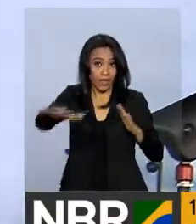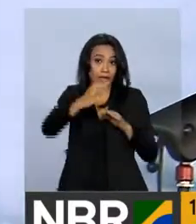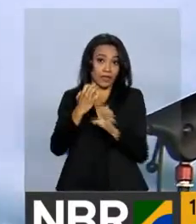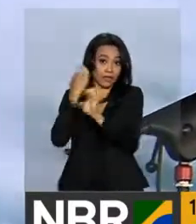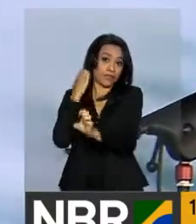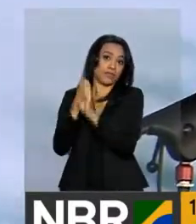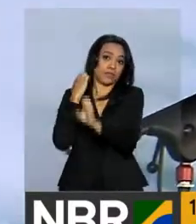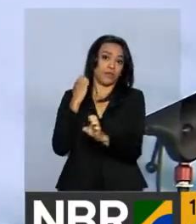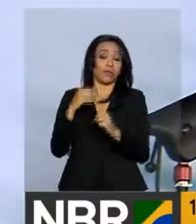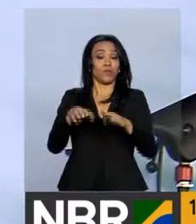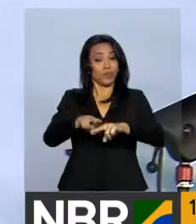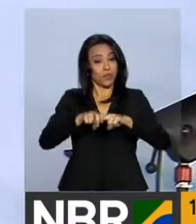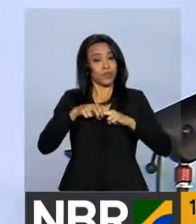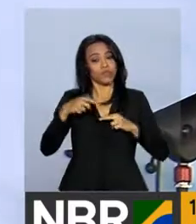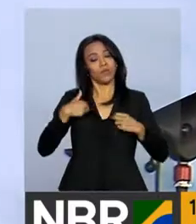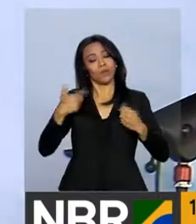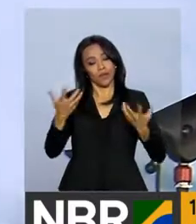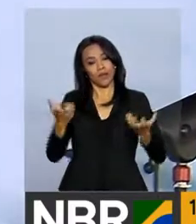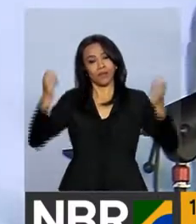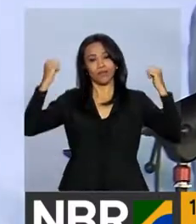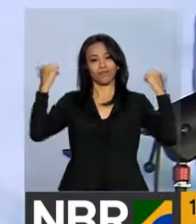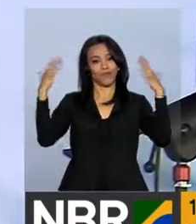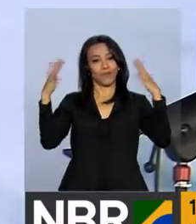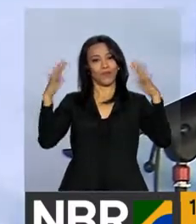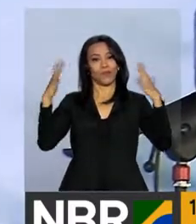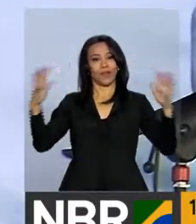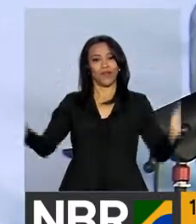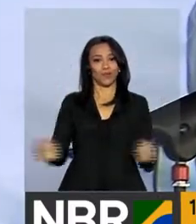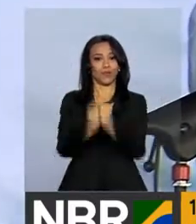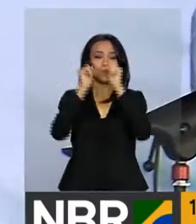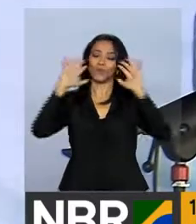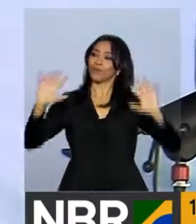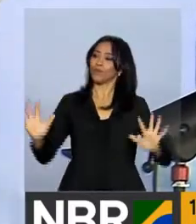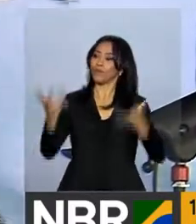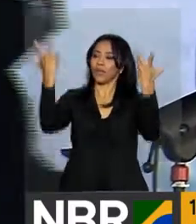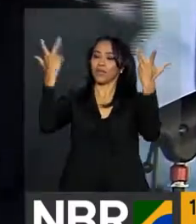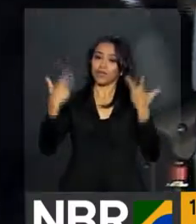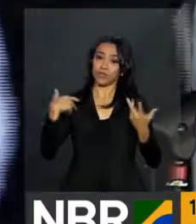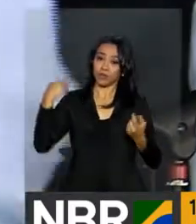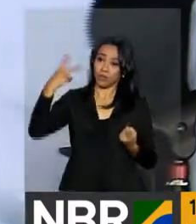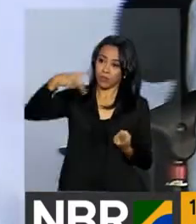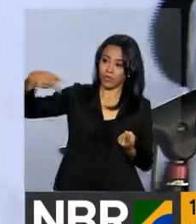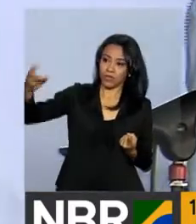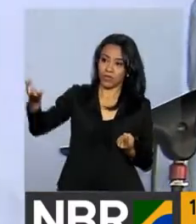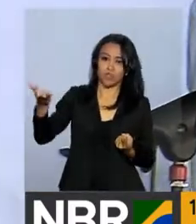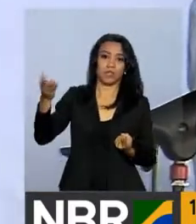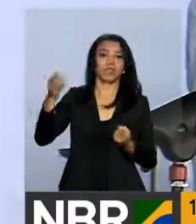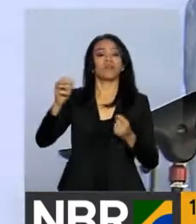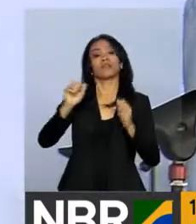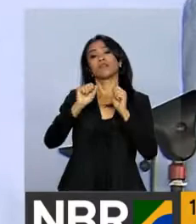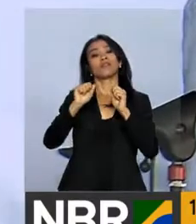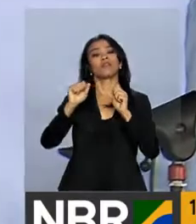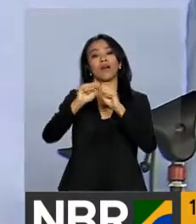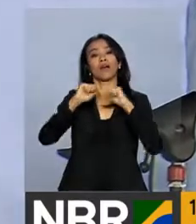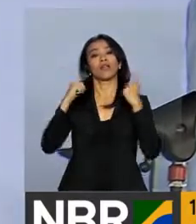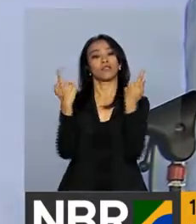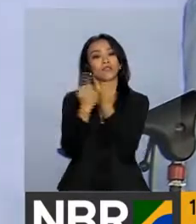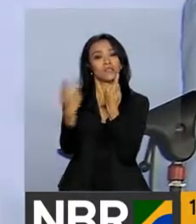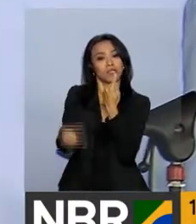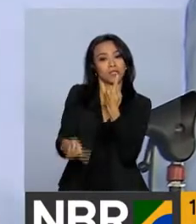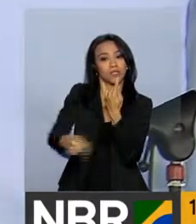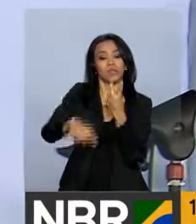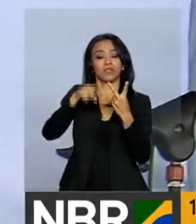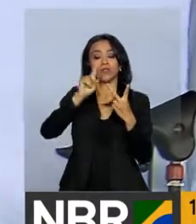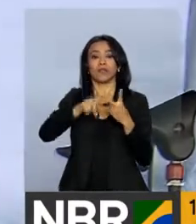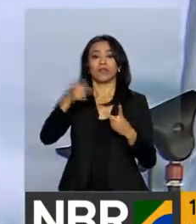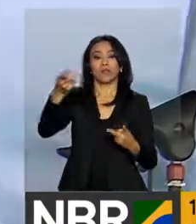comemorar com vocês todos este momento, prefeito. Esse momento, presidente da Câmara, em que, digamos assim, a prefeitura,